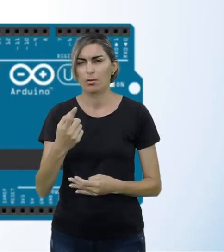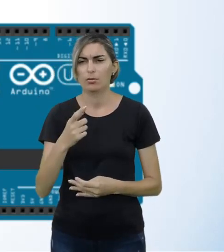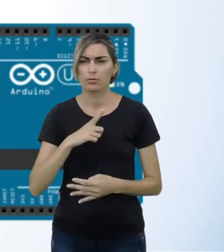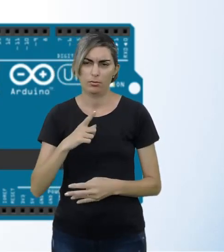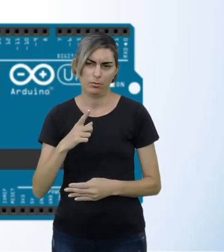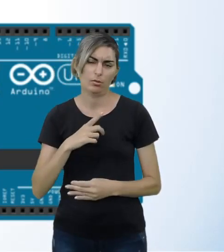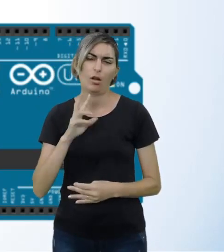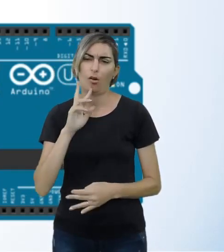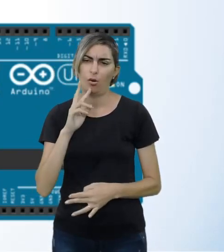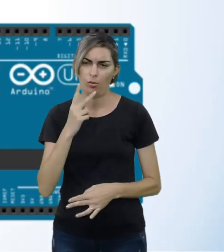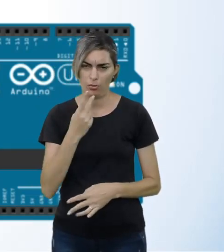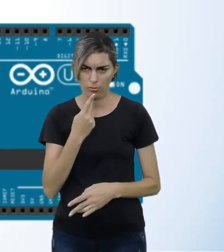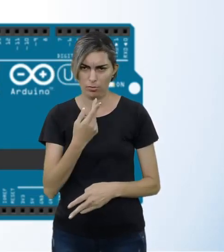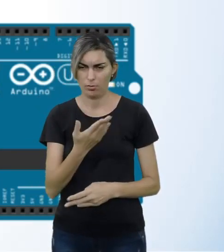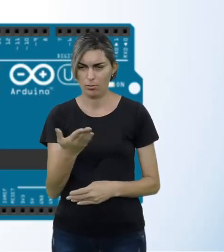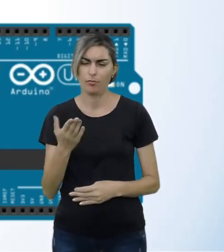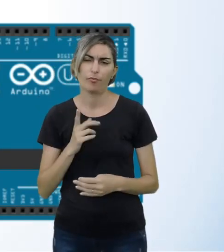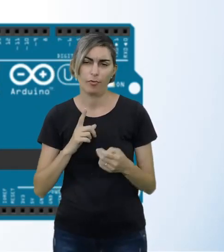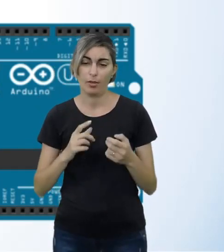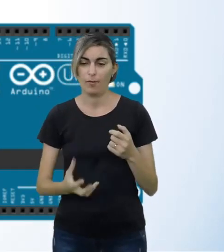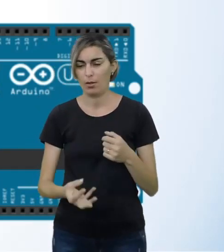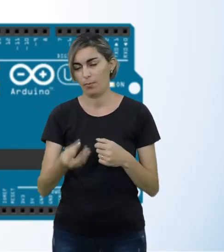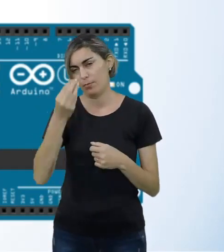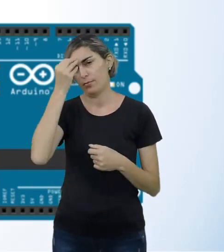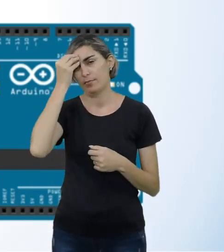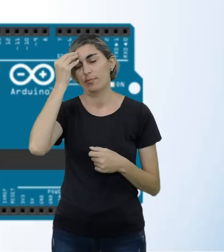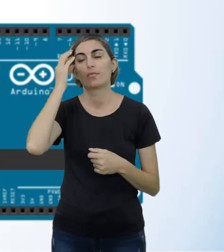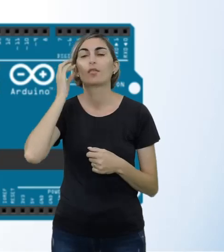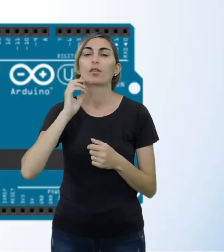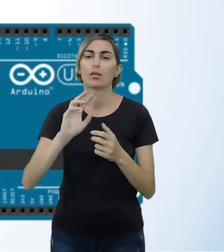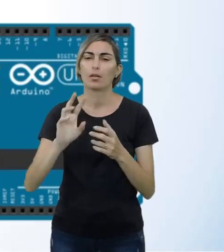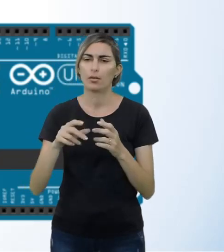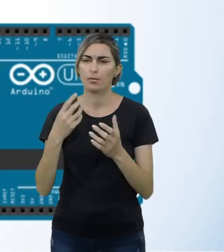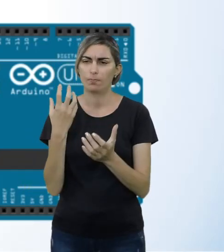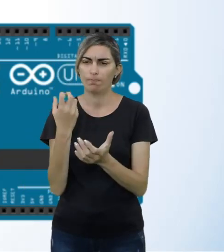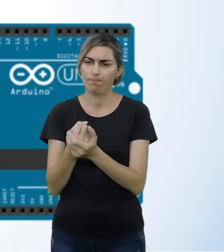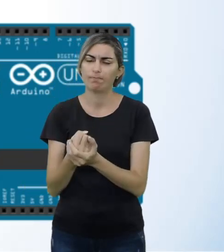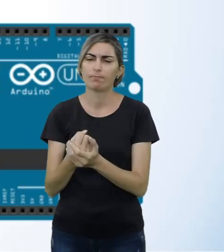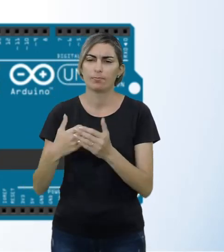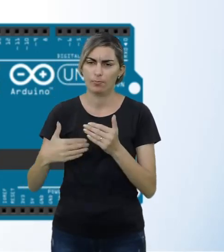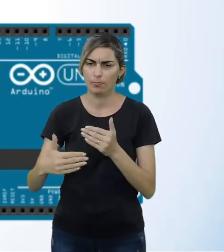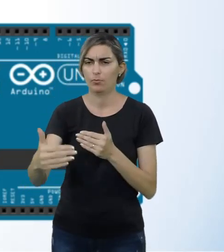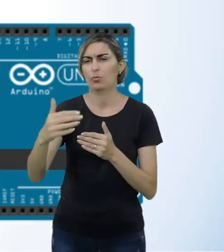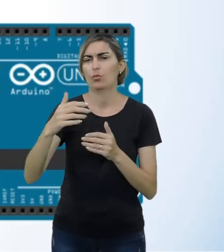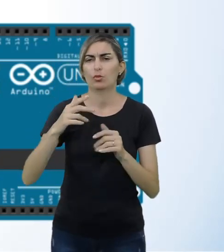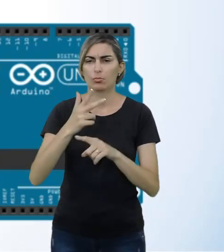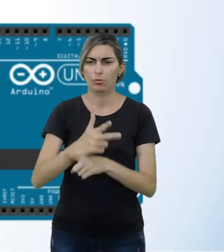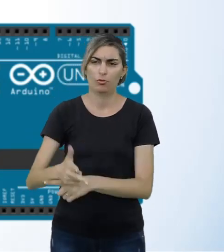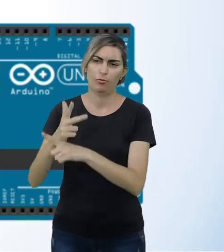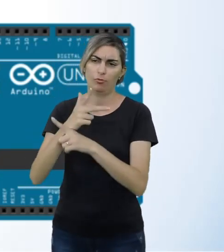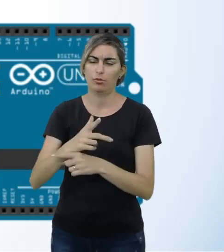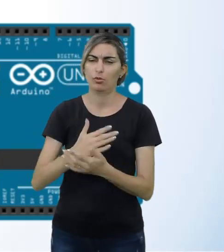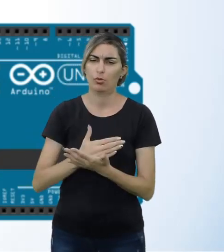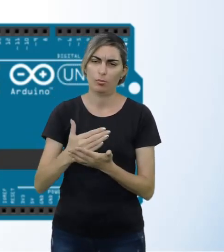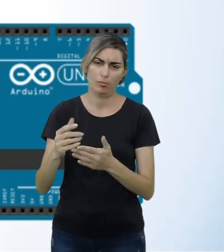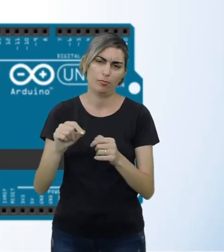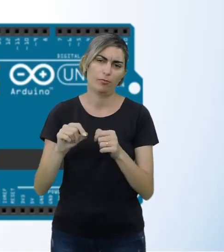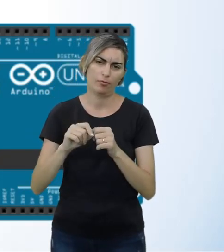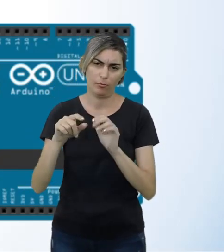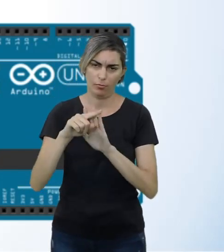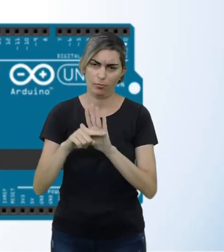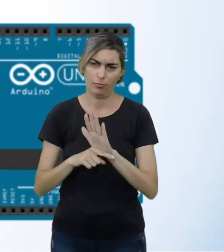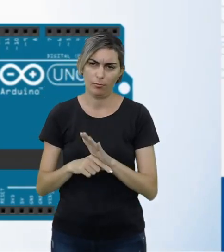já reconhece seu primeiro scratch. Nós vamos gravar nosso primeiro scratch a partir do próximo vídeo, quando nós vamos começar a fazer